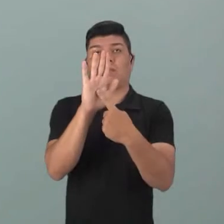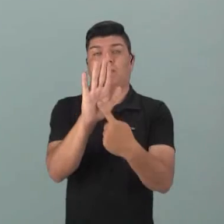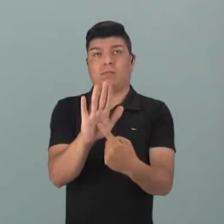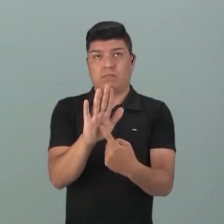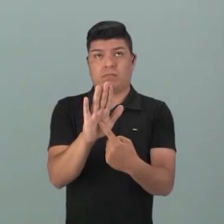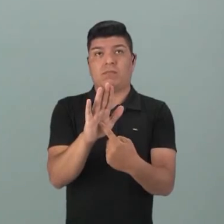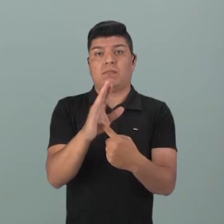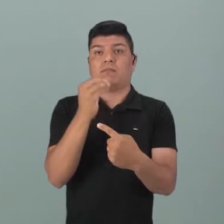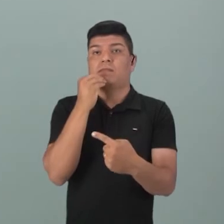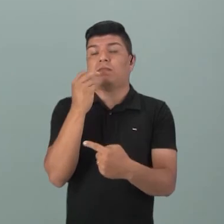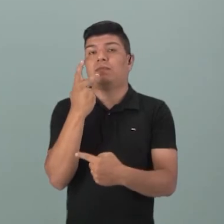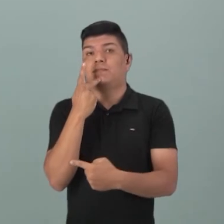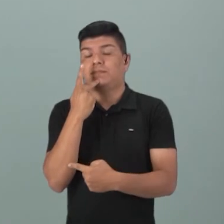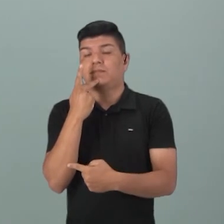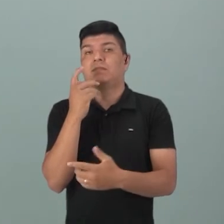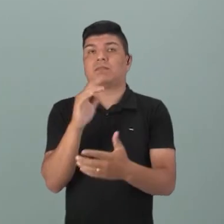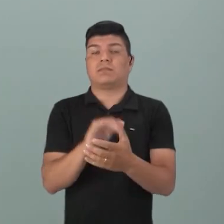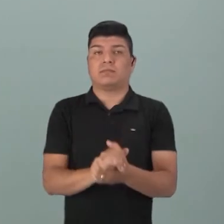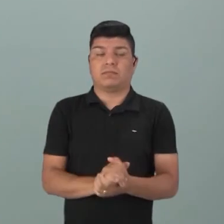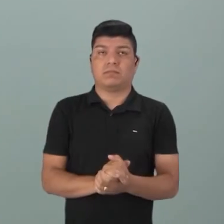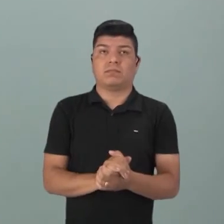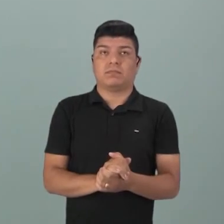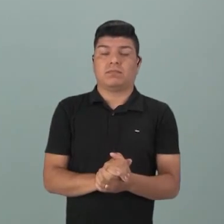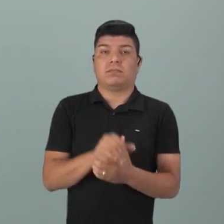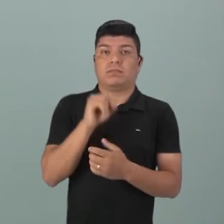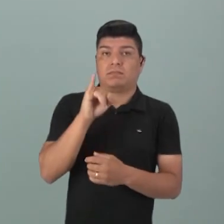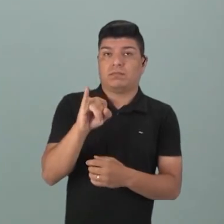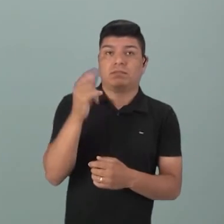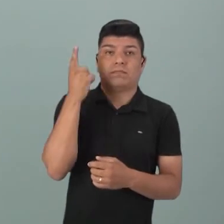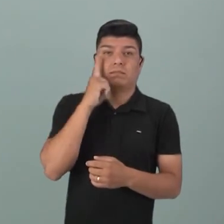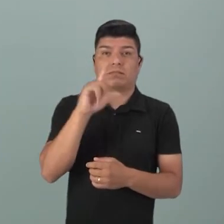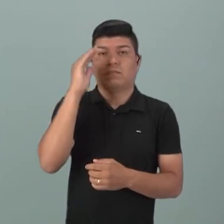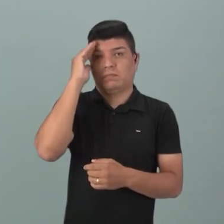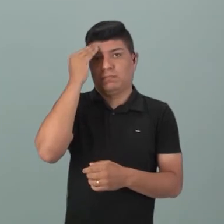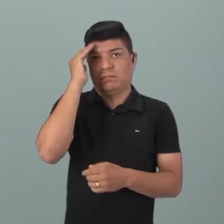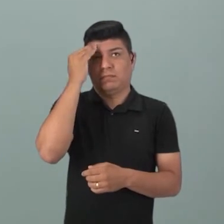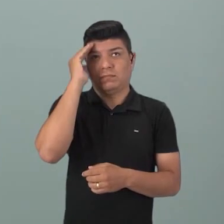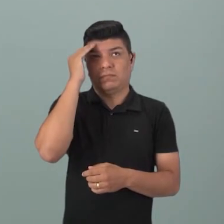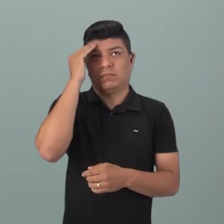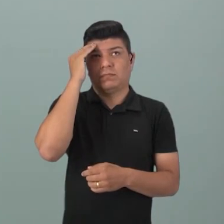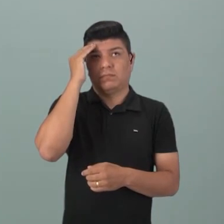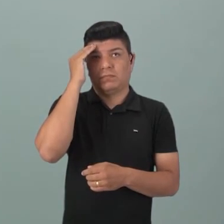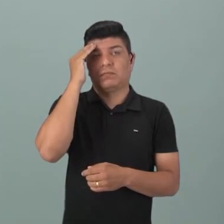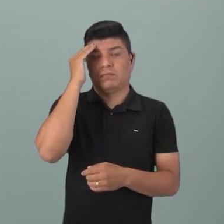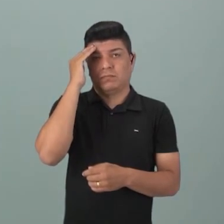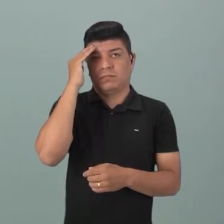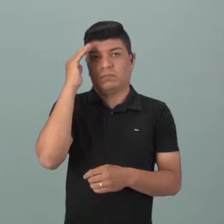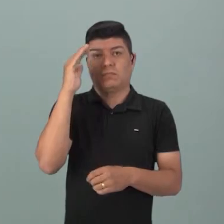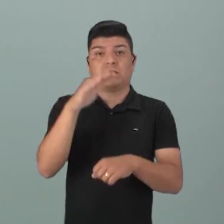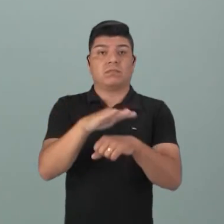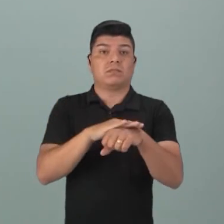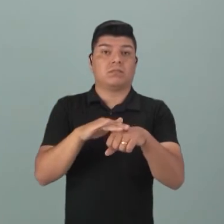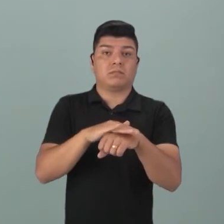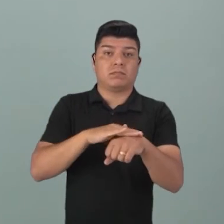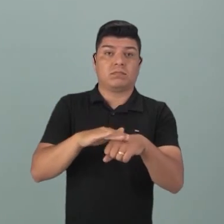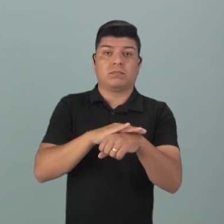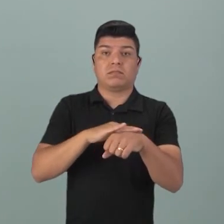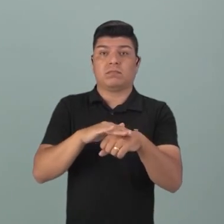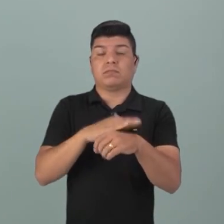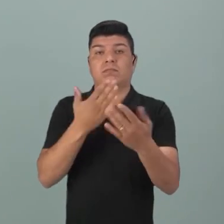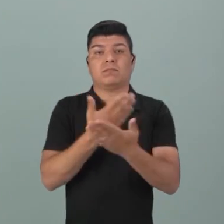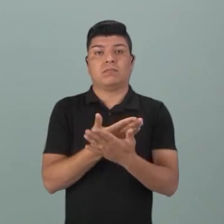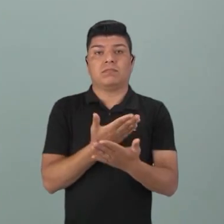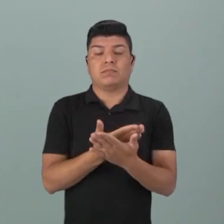representar a probabilidade. Então, se você conseguiu compreender aqui o que nós conversamos e mencionamos